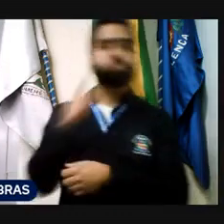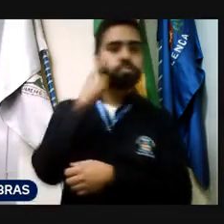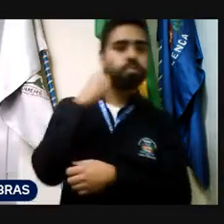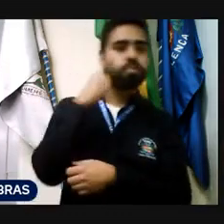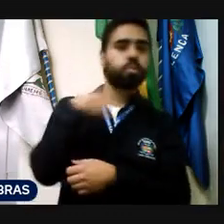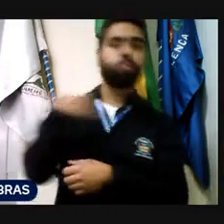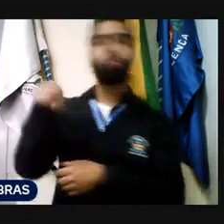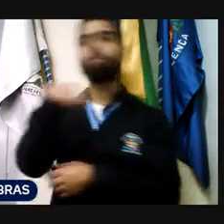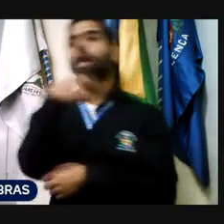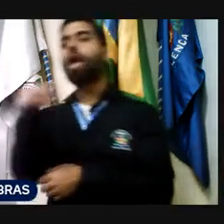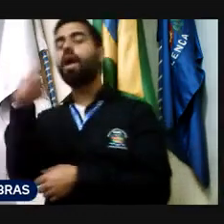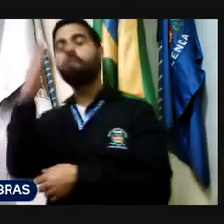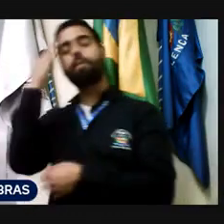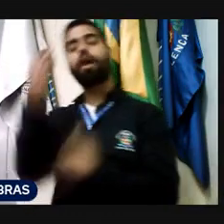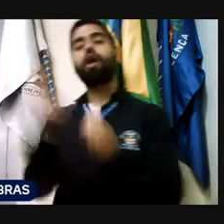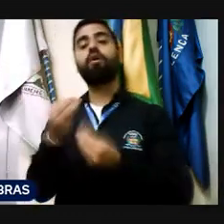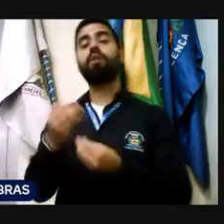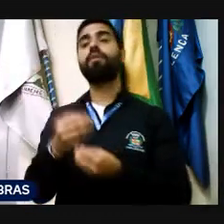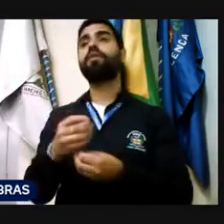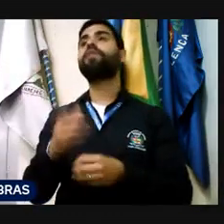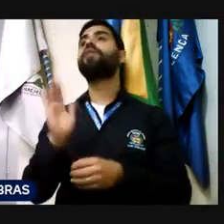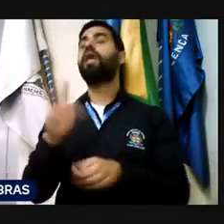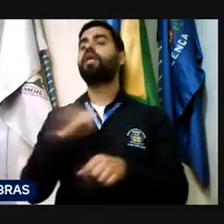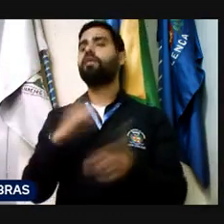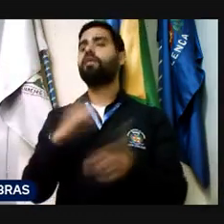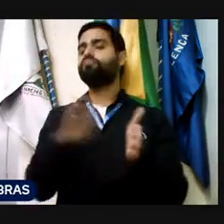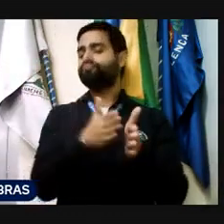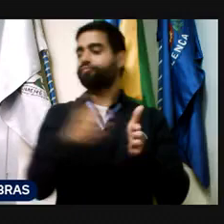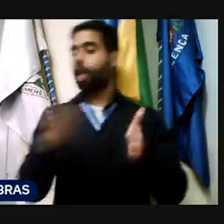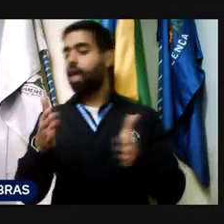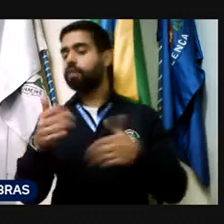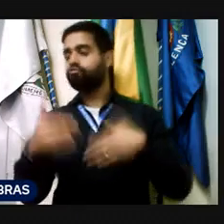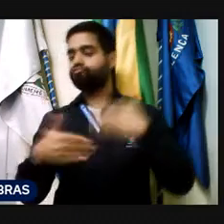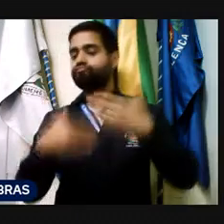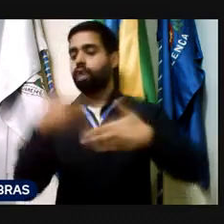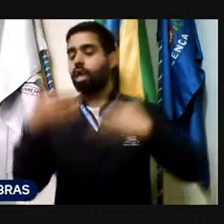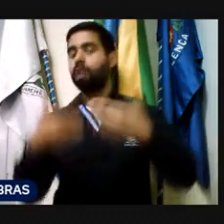estações, e aí mais uma etapa desse processo